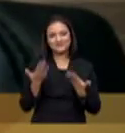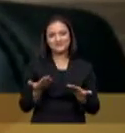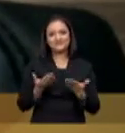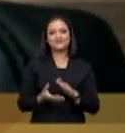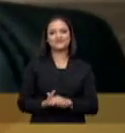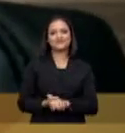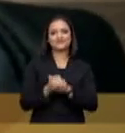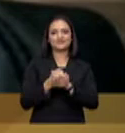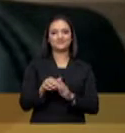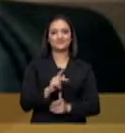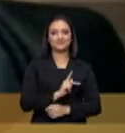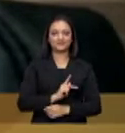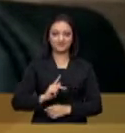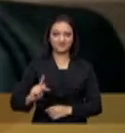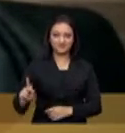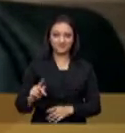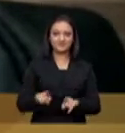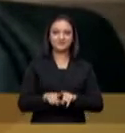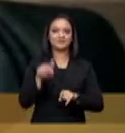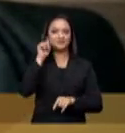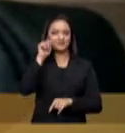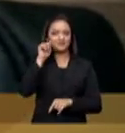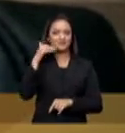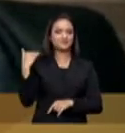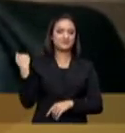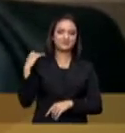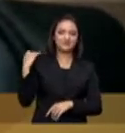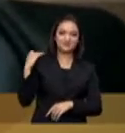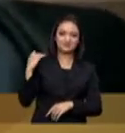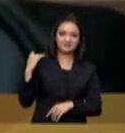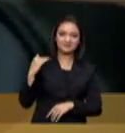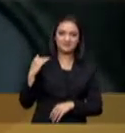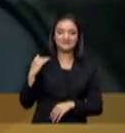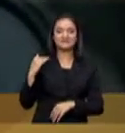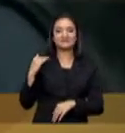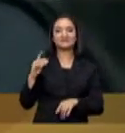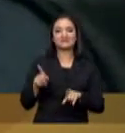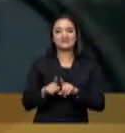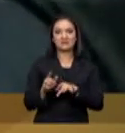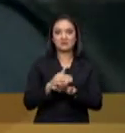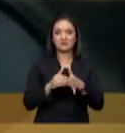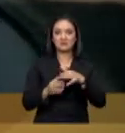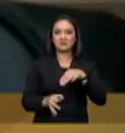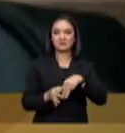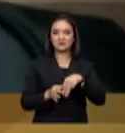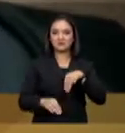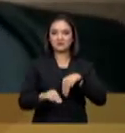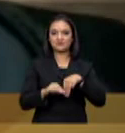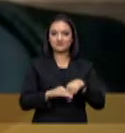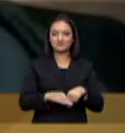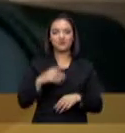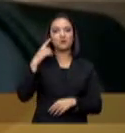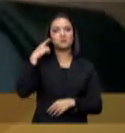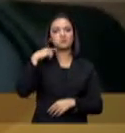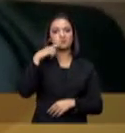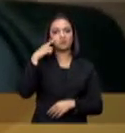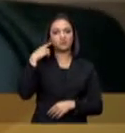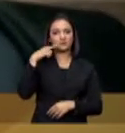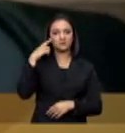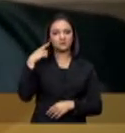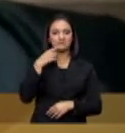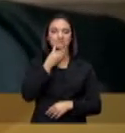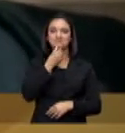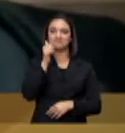Vossa Excelência, as eminentes ministras, os eminentes pares, os ilustres advogados